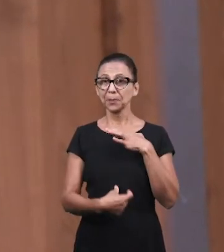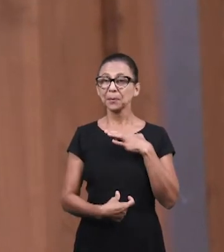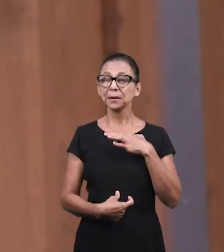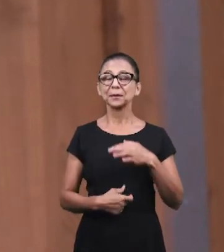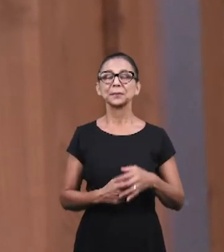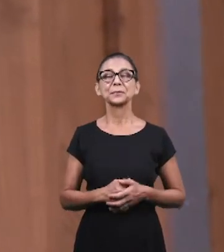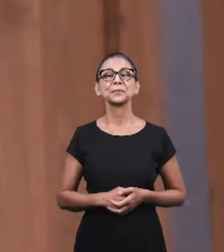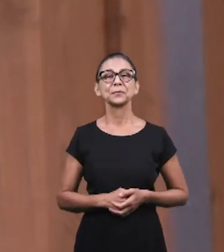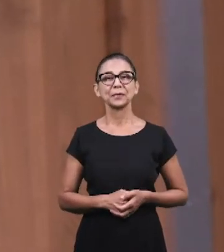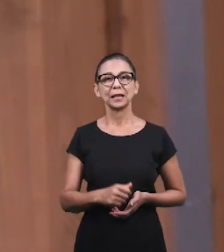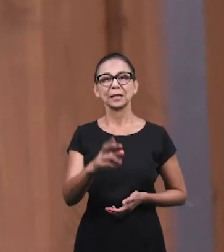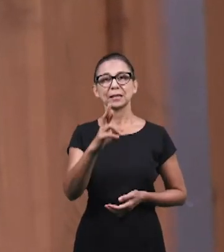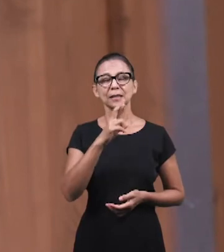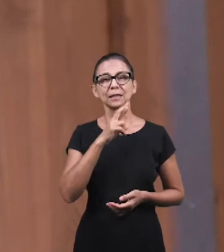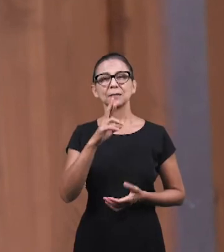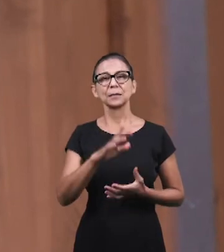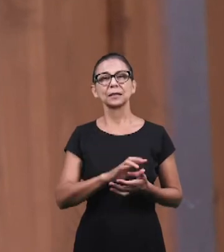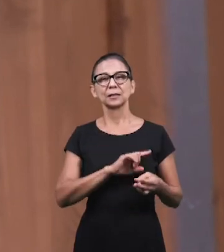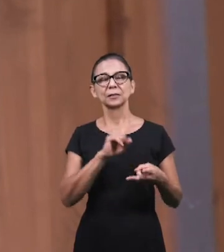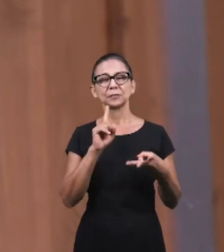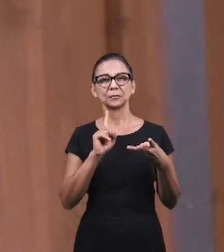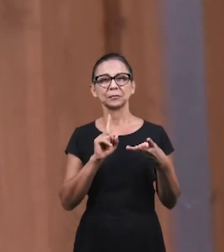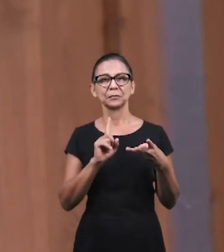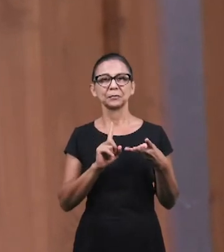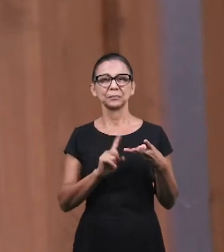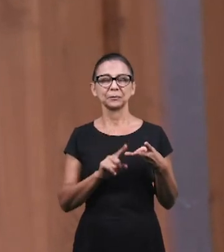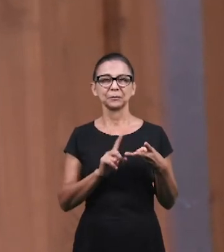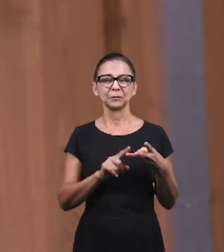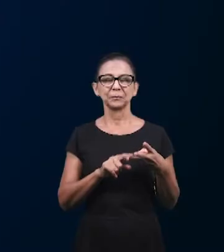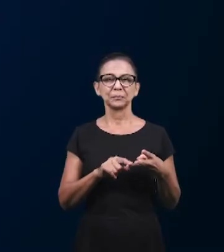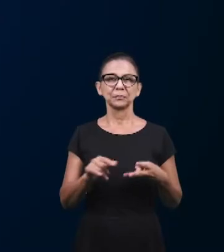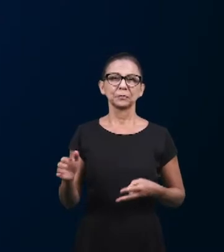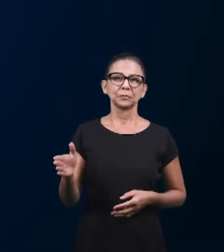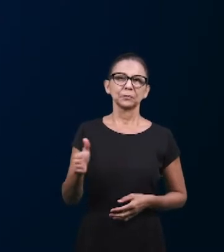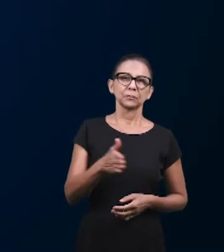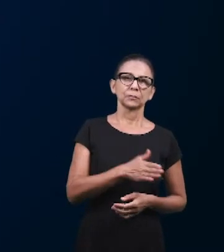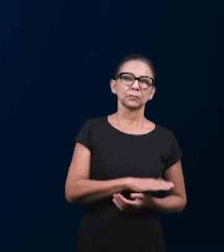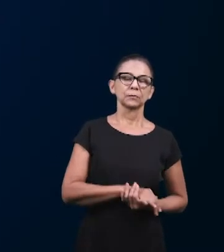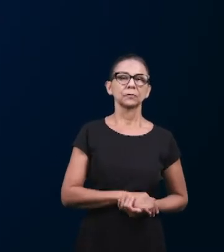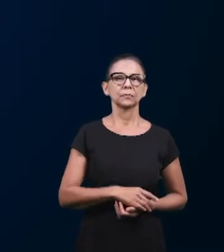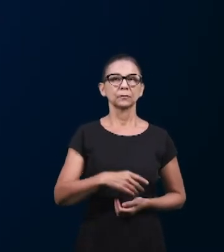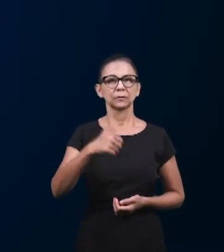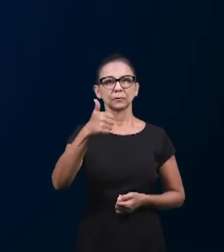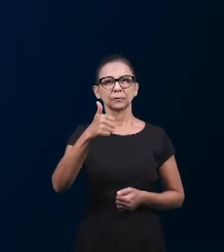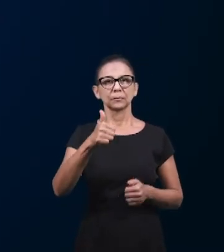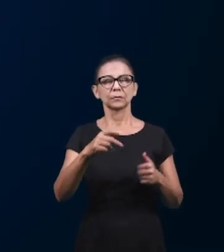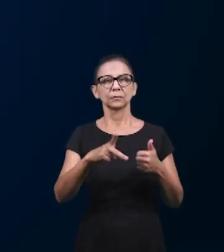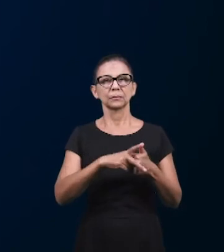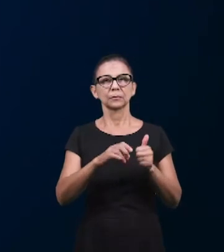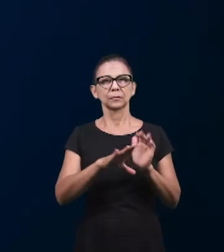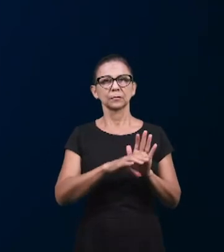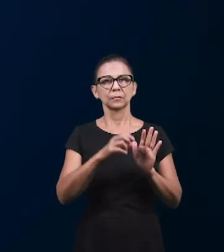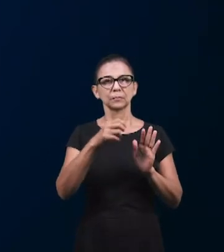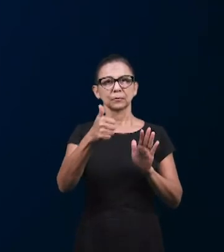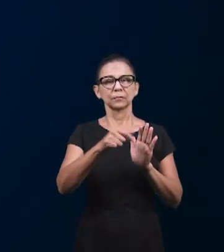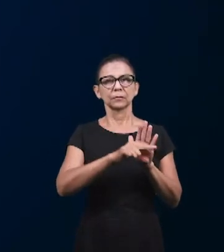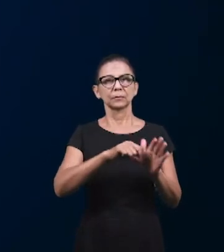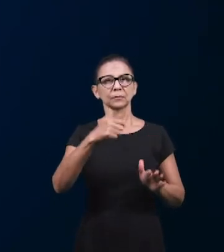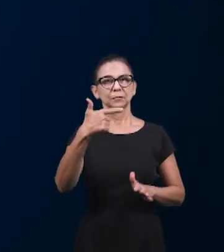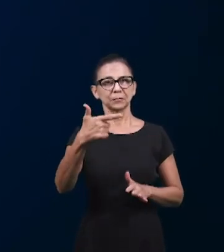terceira pergunta, ou seja, a nossa pergunta 2, letra B. 1 Pedro, capítulo 1, versículo